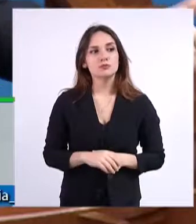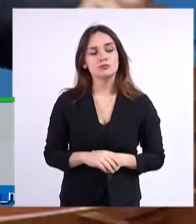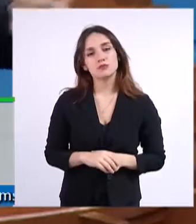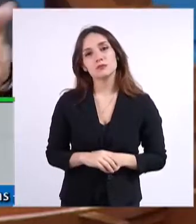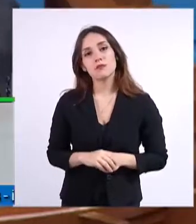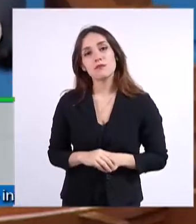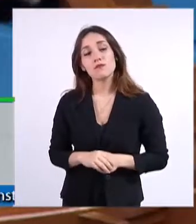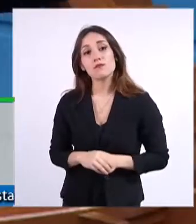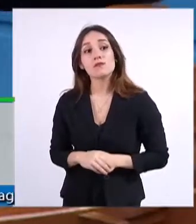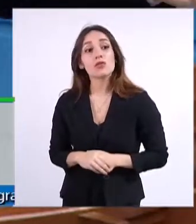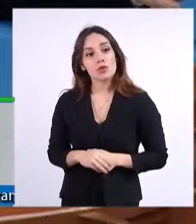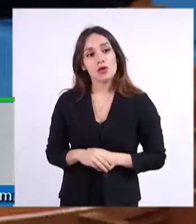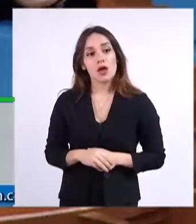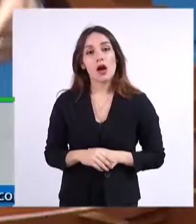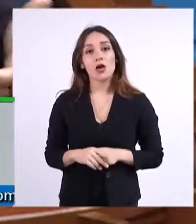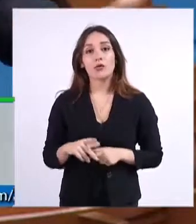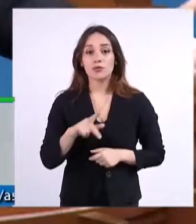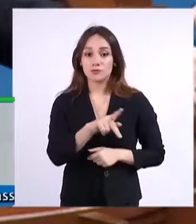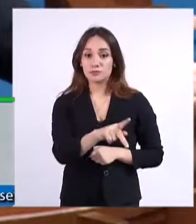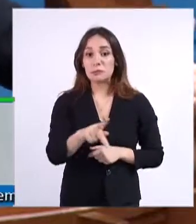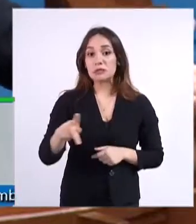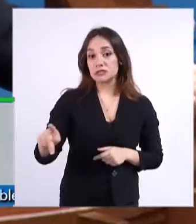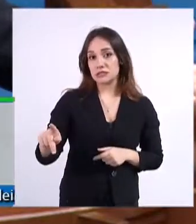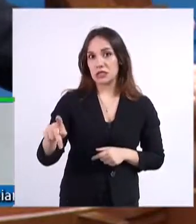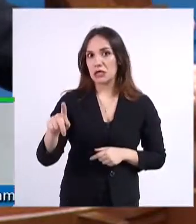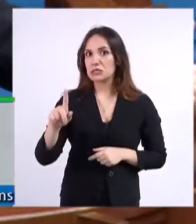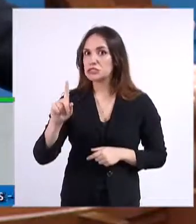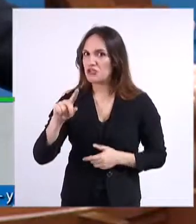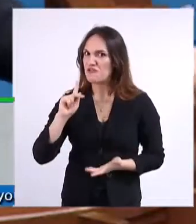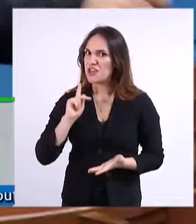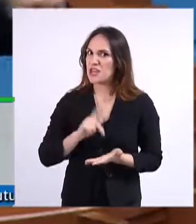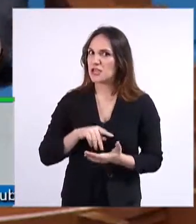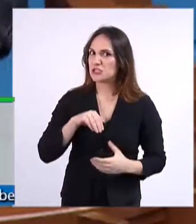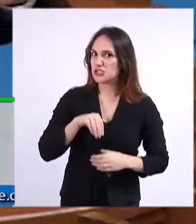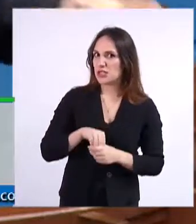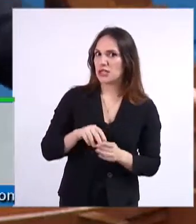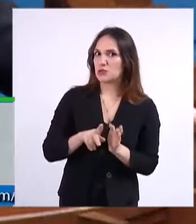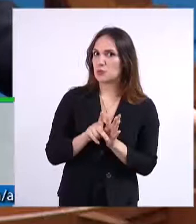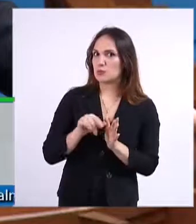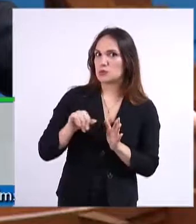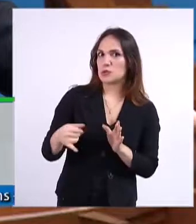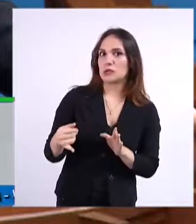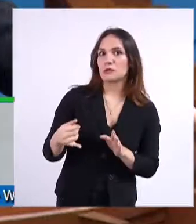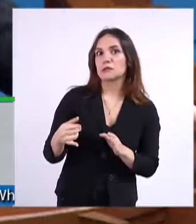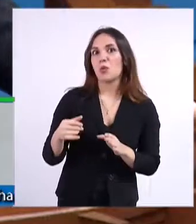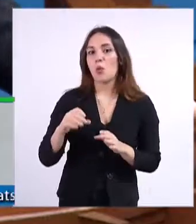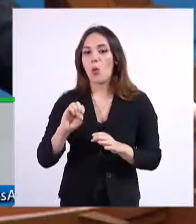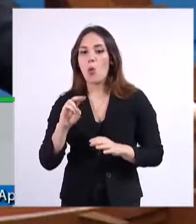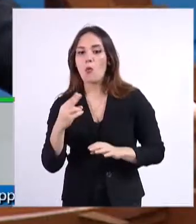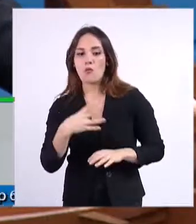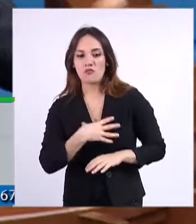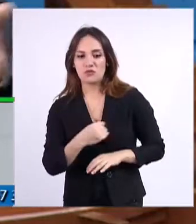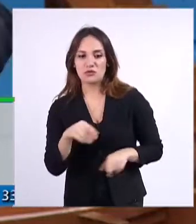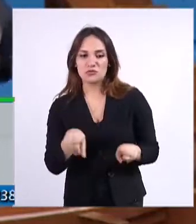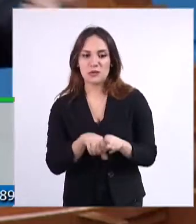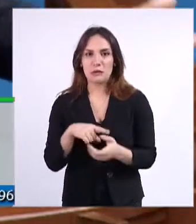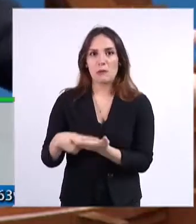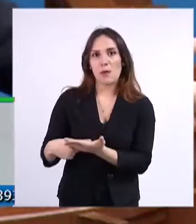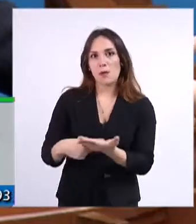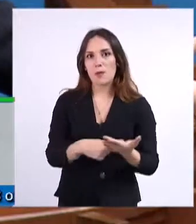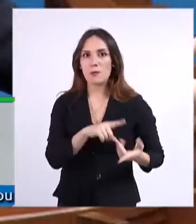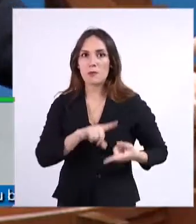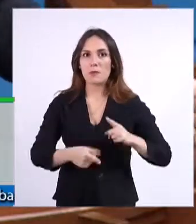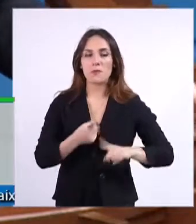que o presidente está envolvido nessa história, ou o seu filho, alguém da